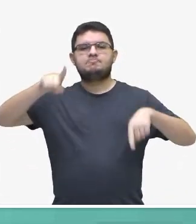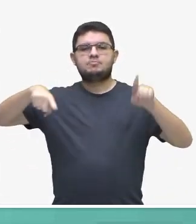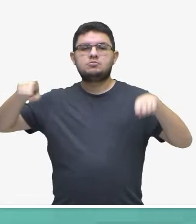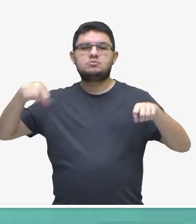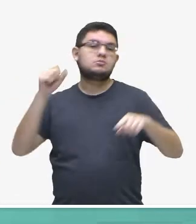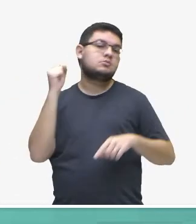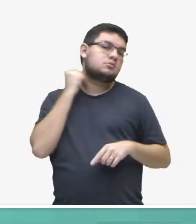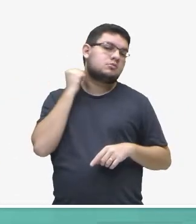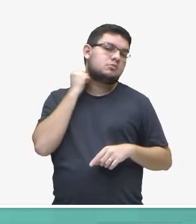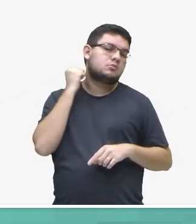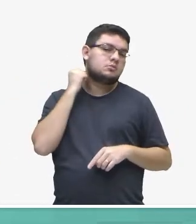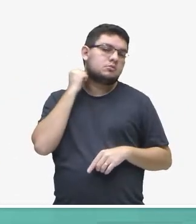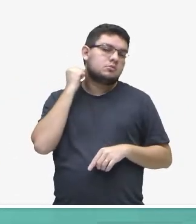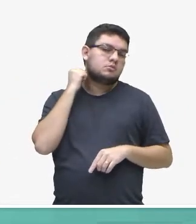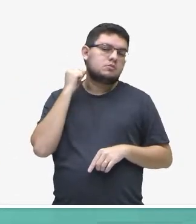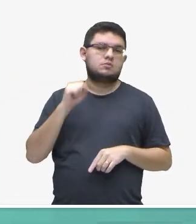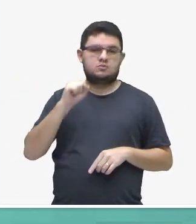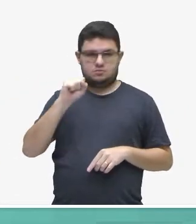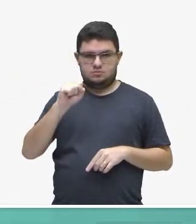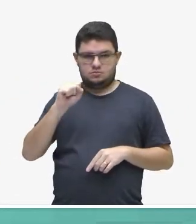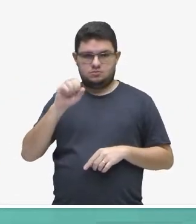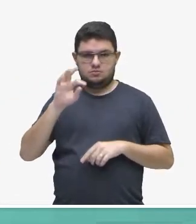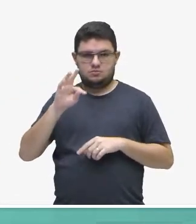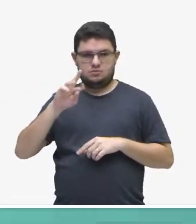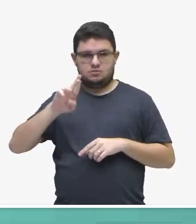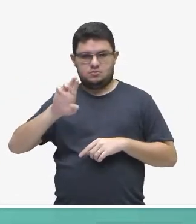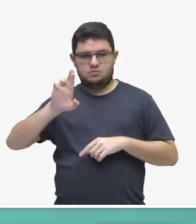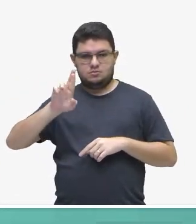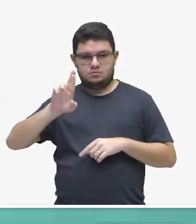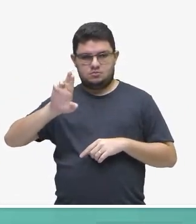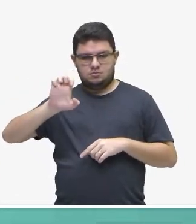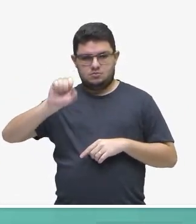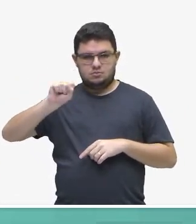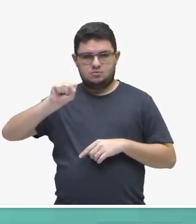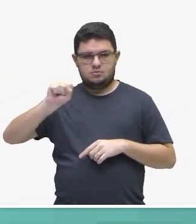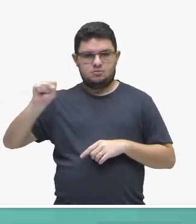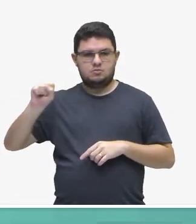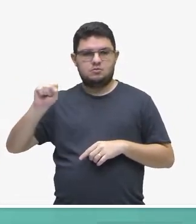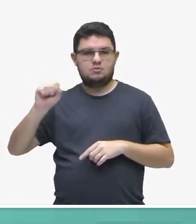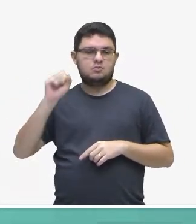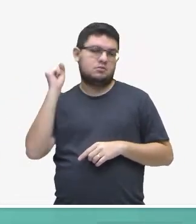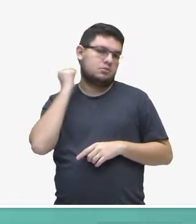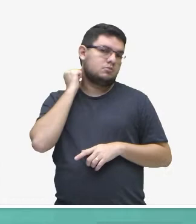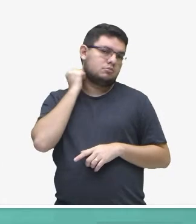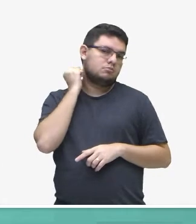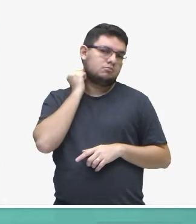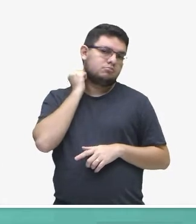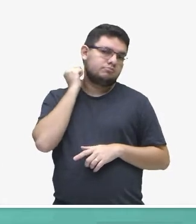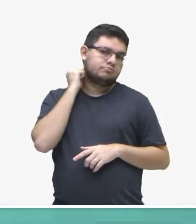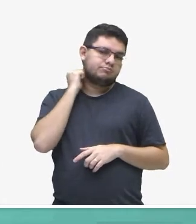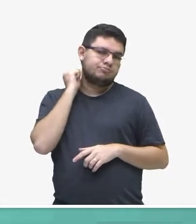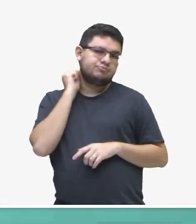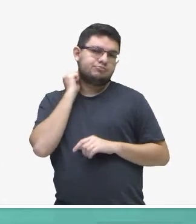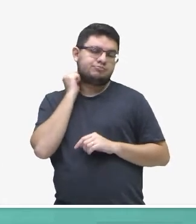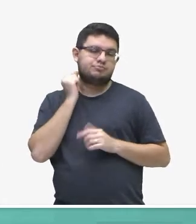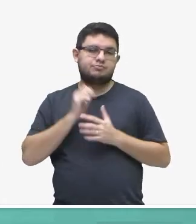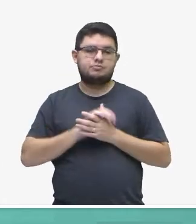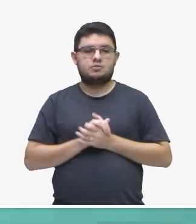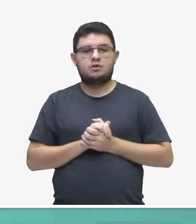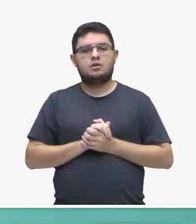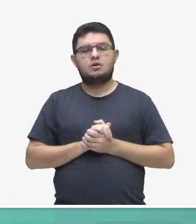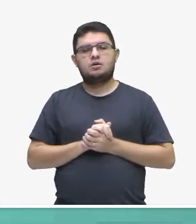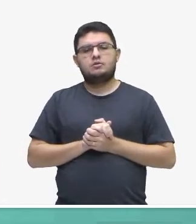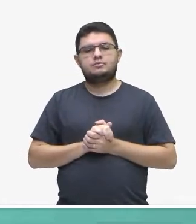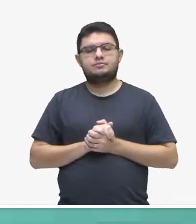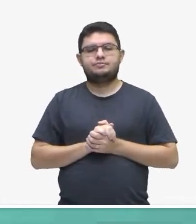levels, níveis de estresse, que é o que a personagem estava passando, a personagem Vitória. Ok? Agora que vocês entenderam